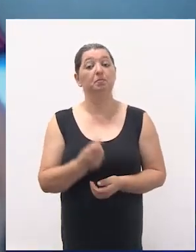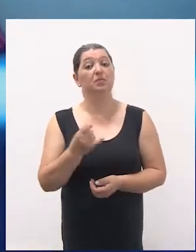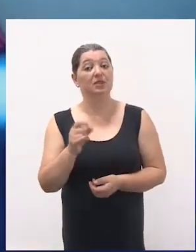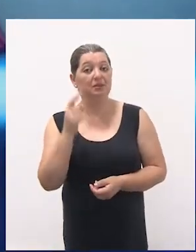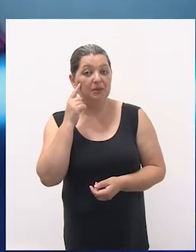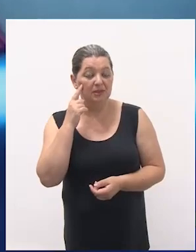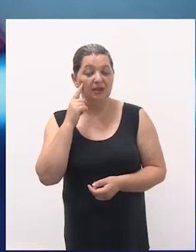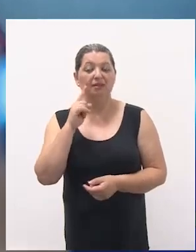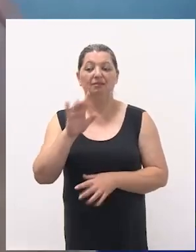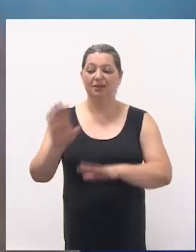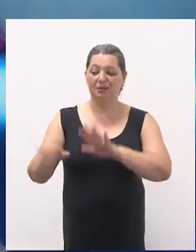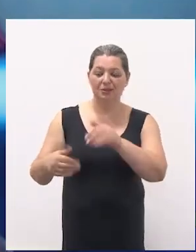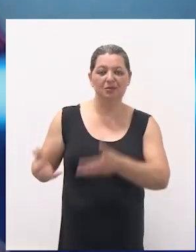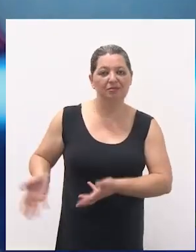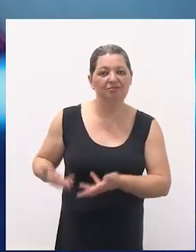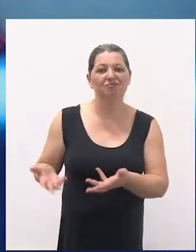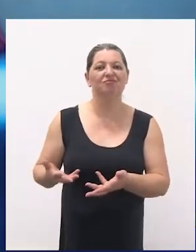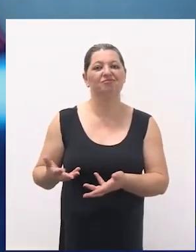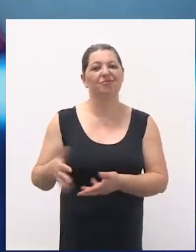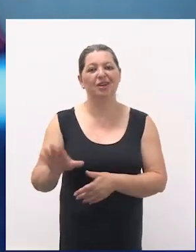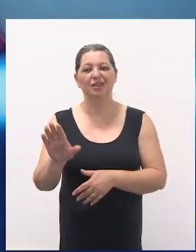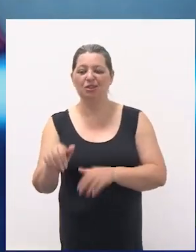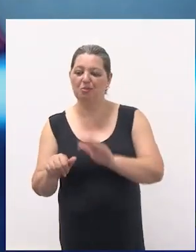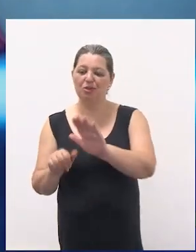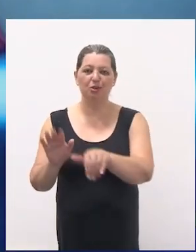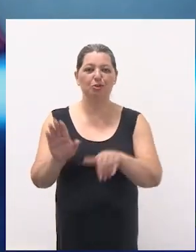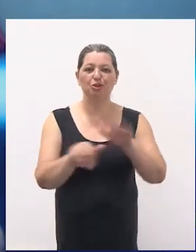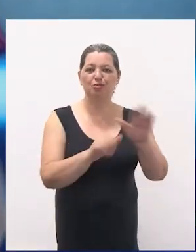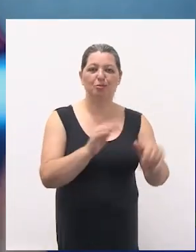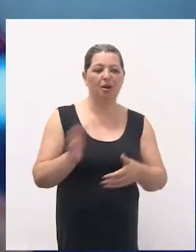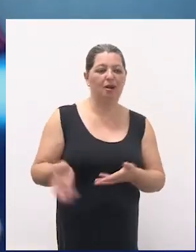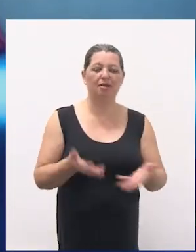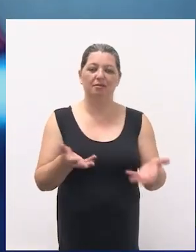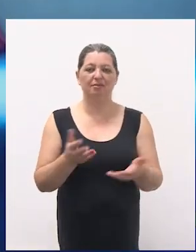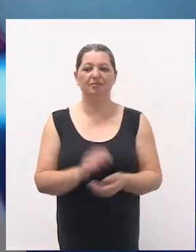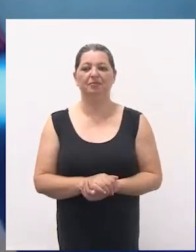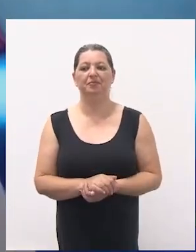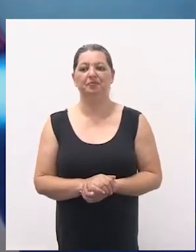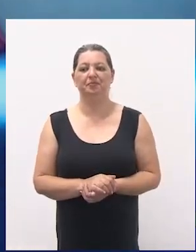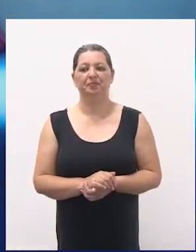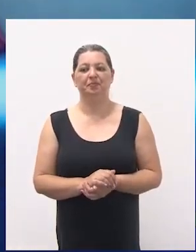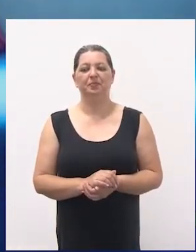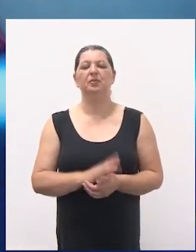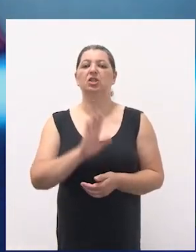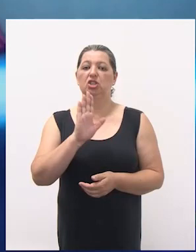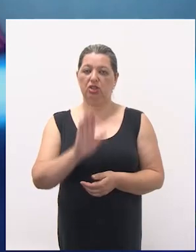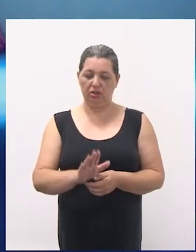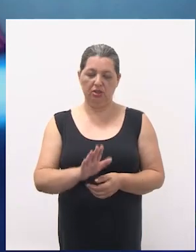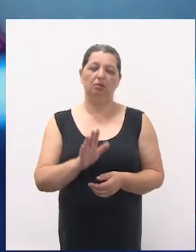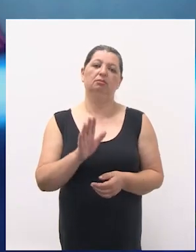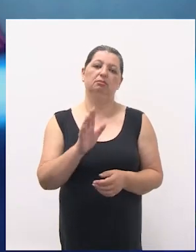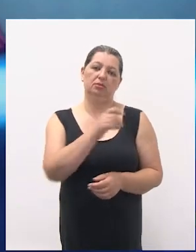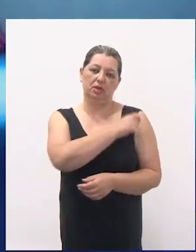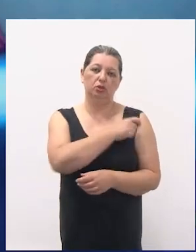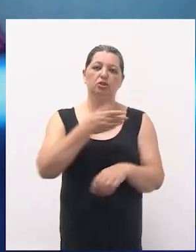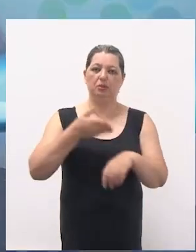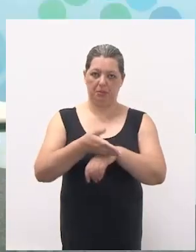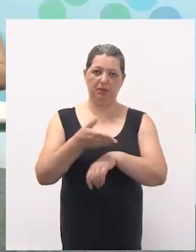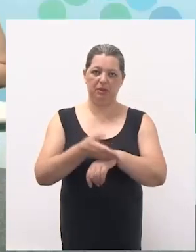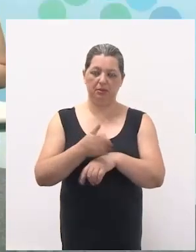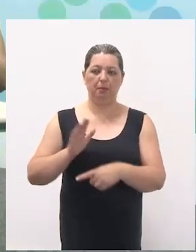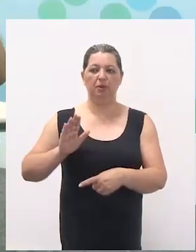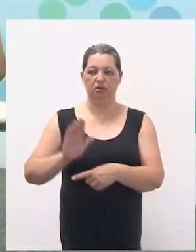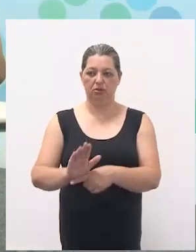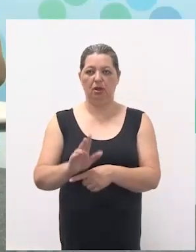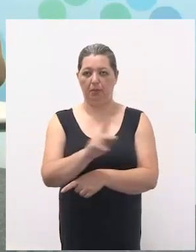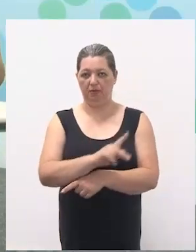aí vai puxando outro aluno, que vai puxando outro aluno, então conte com seus alunos, aqueles que já estão de mão levantada aí para te ajudar.